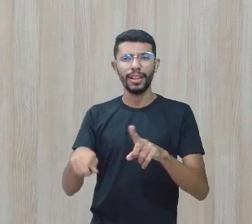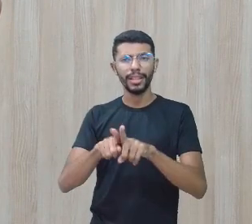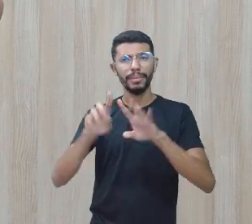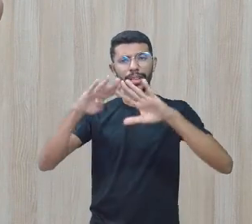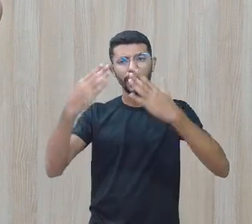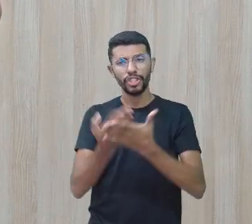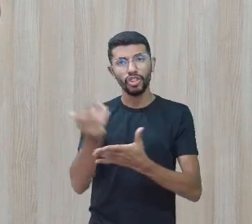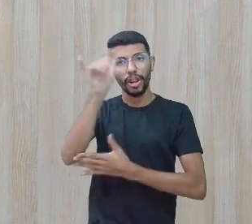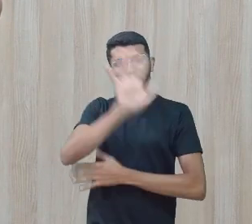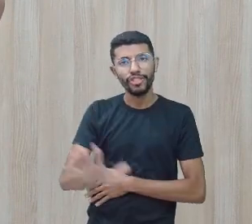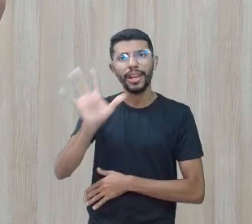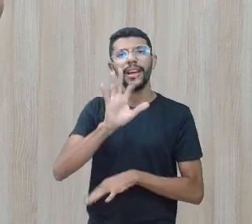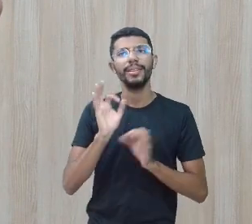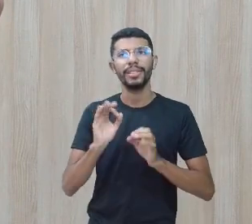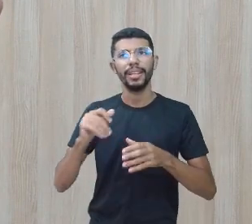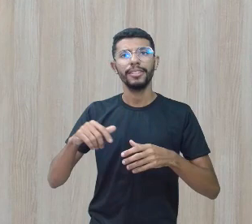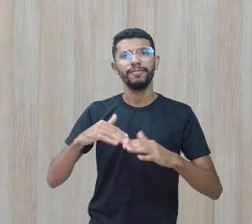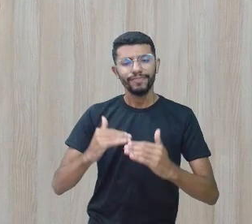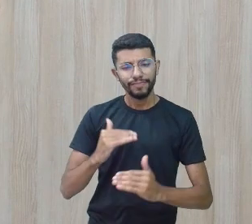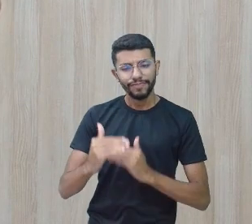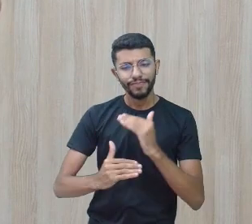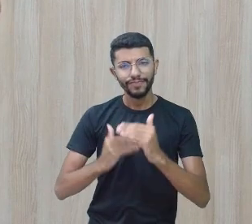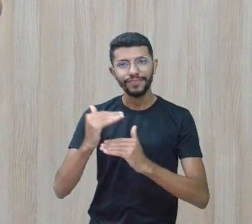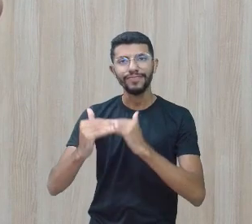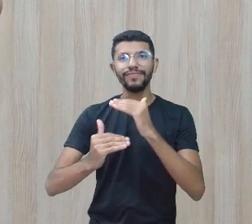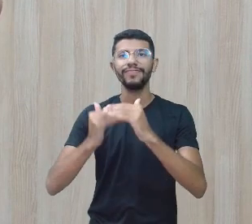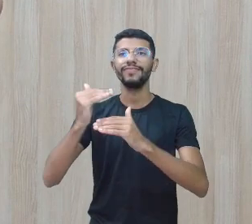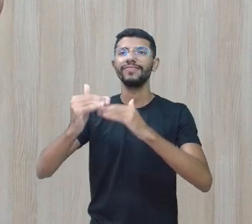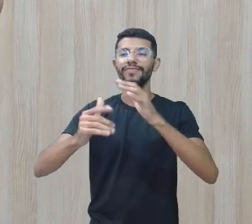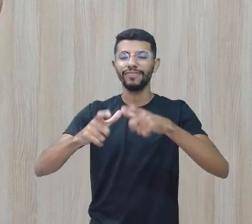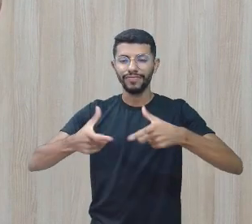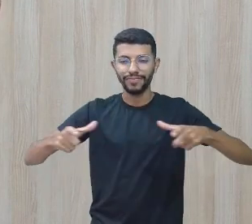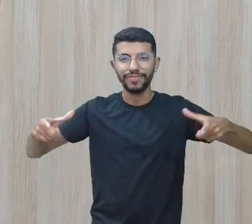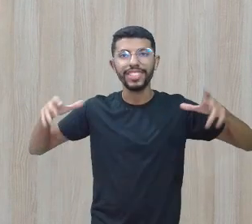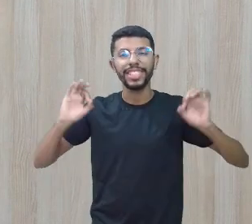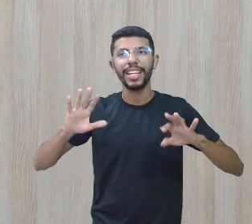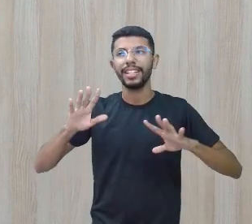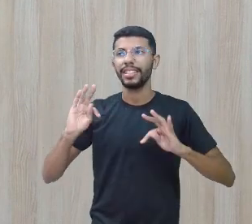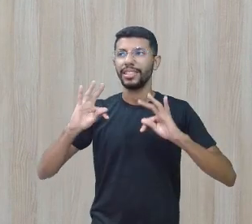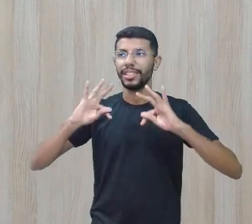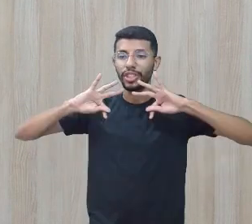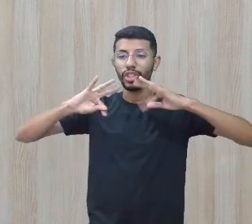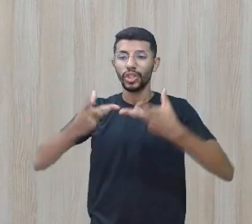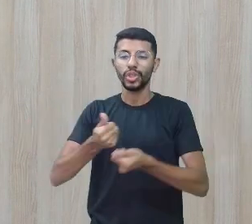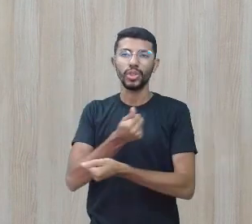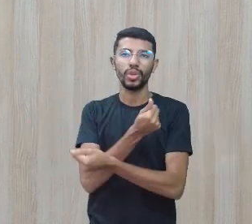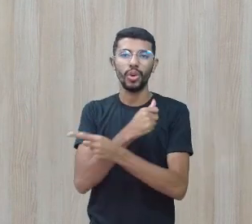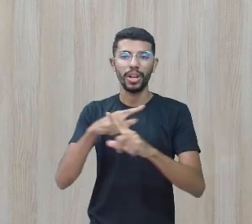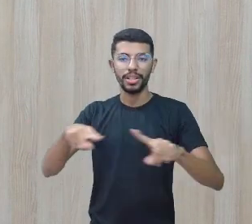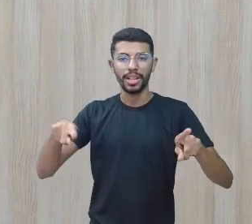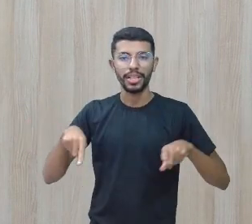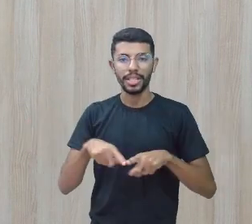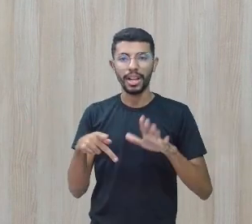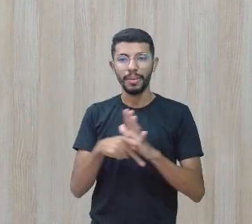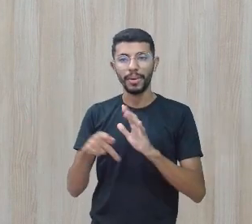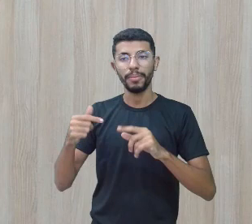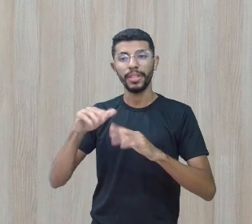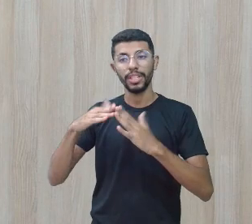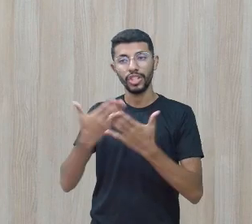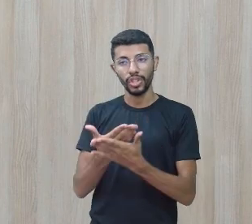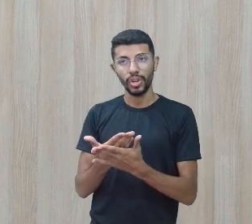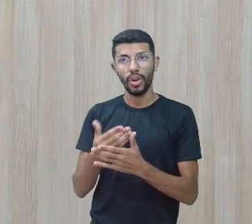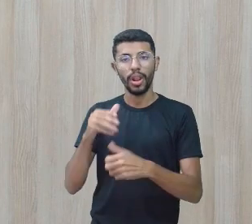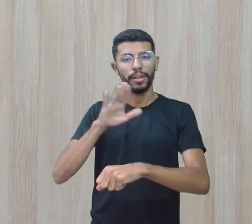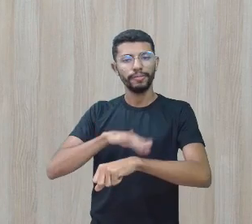não esse movimento não ir crescendo, não é? E todas as salas daquela escola,